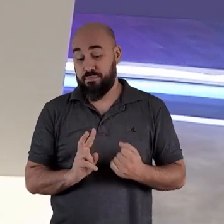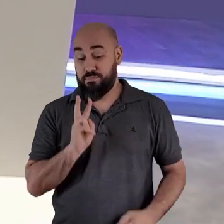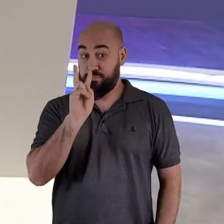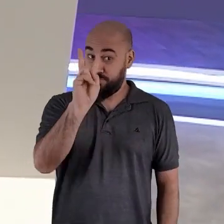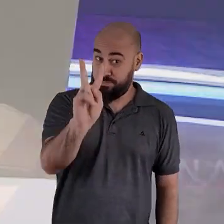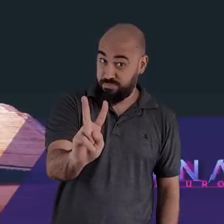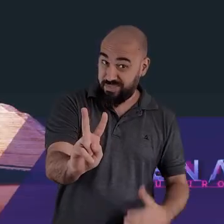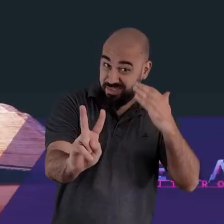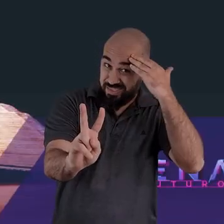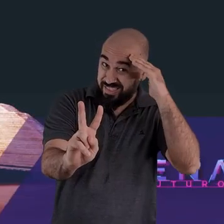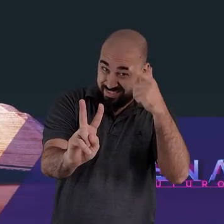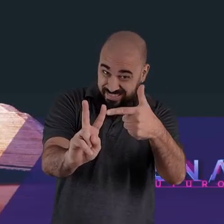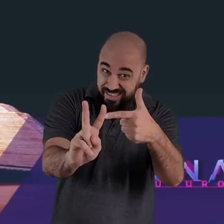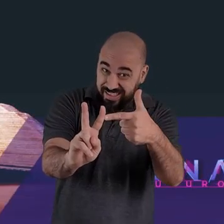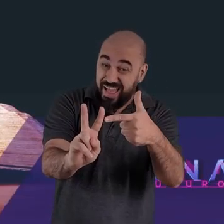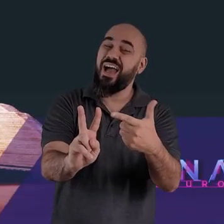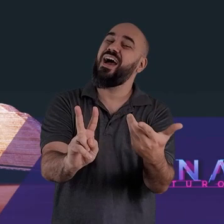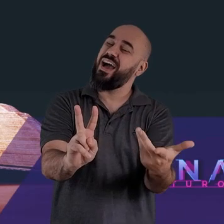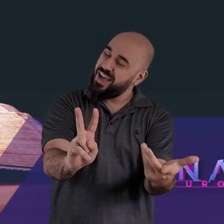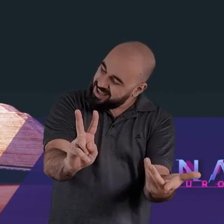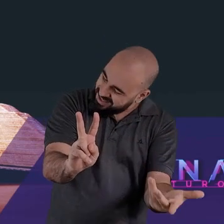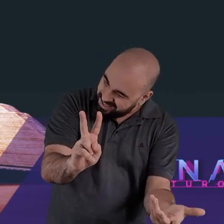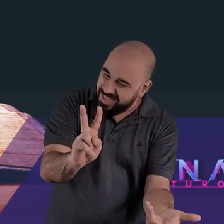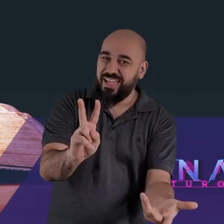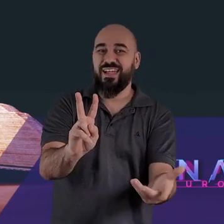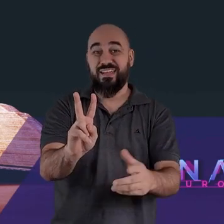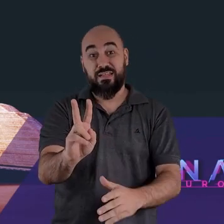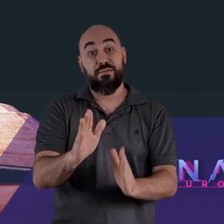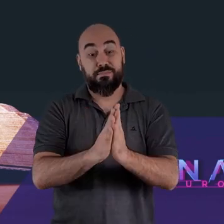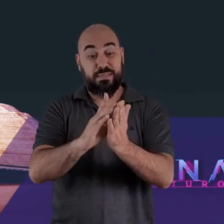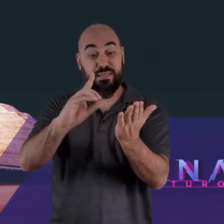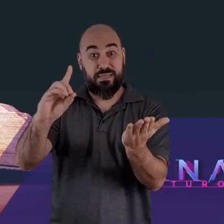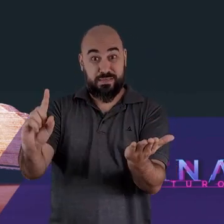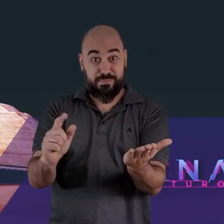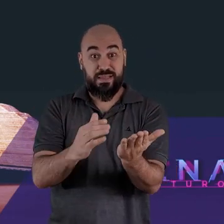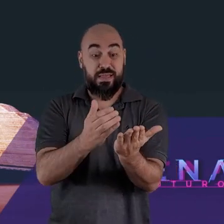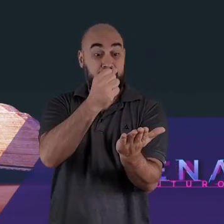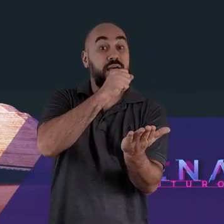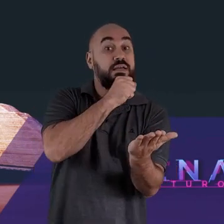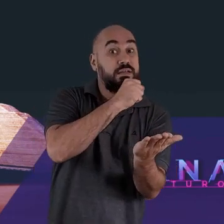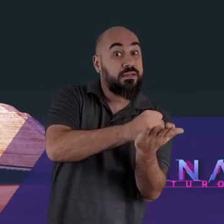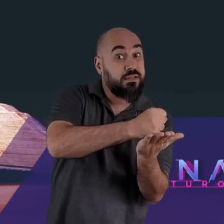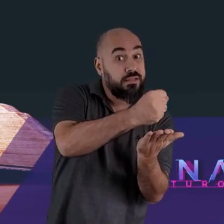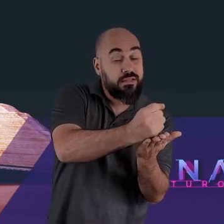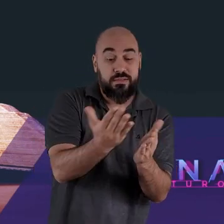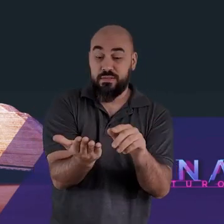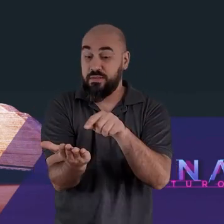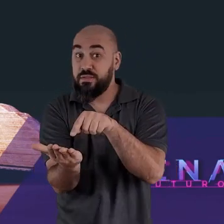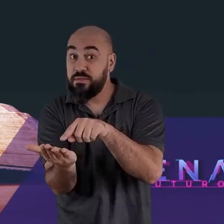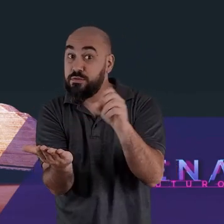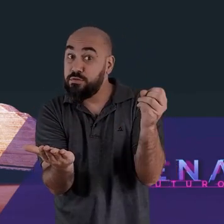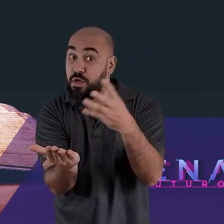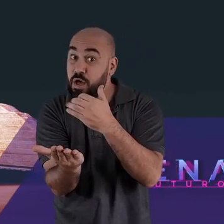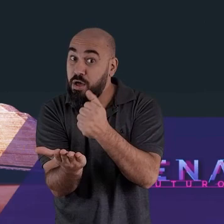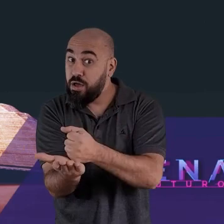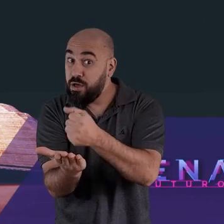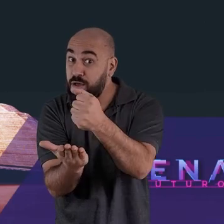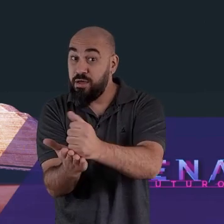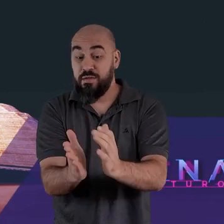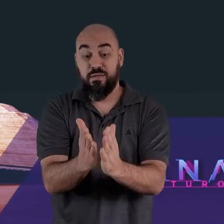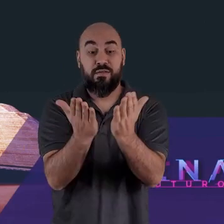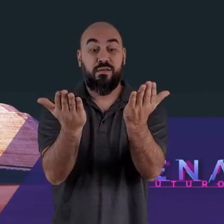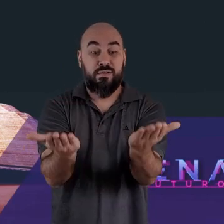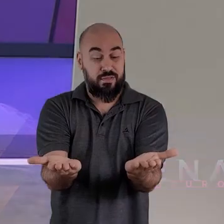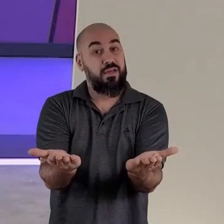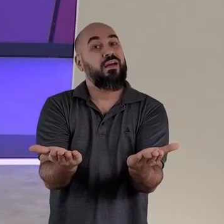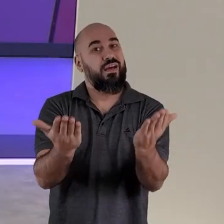testemunhas, a lâmpada de Deus, são o Antigo e o Novo Testamento. Por isso, duas